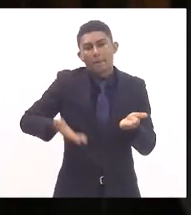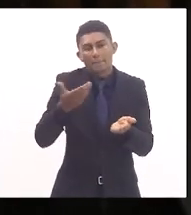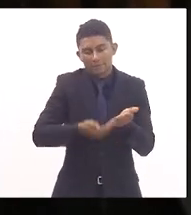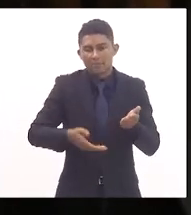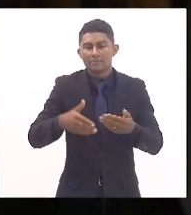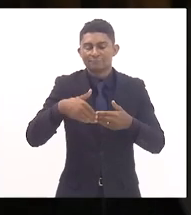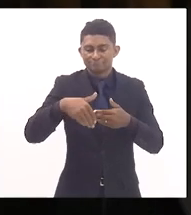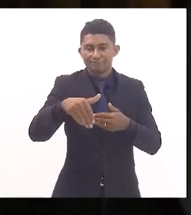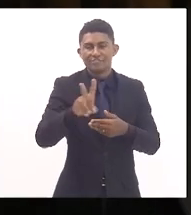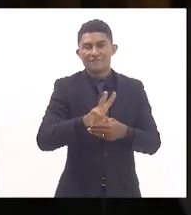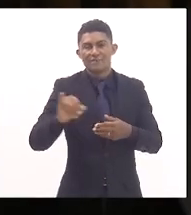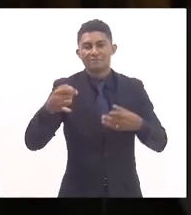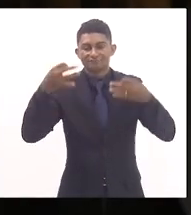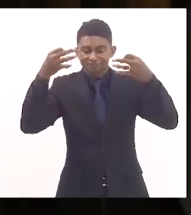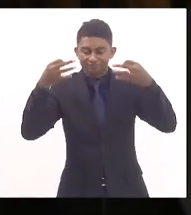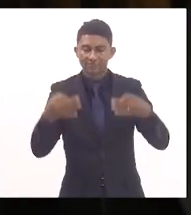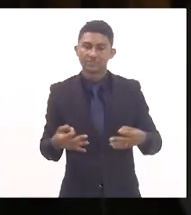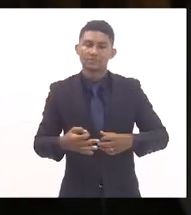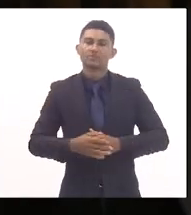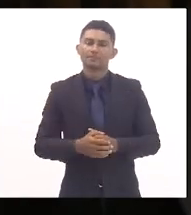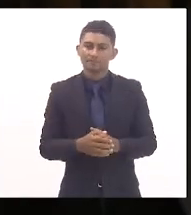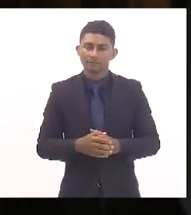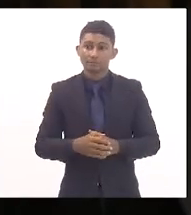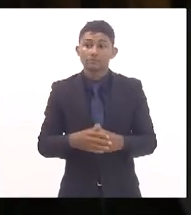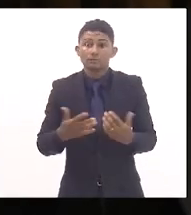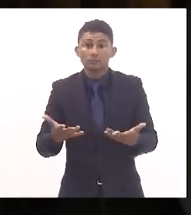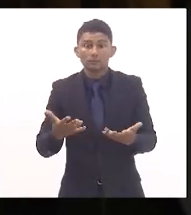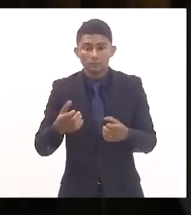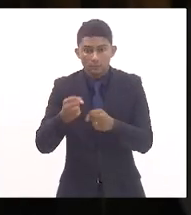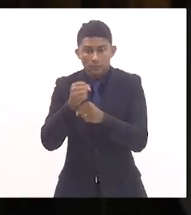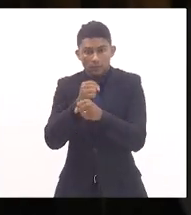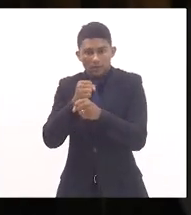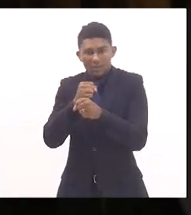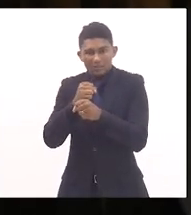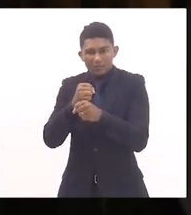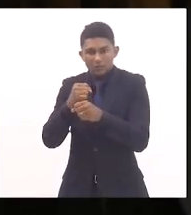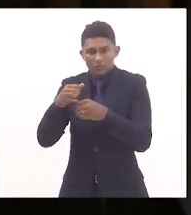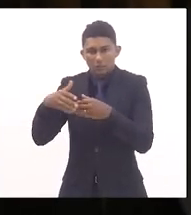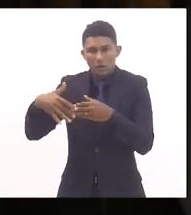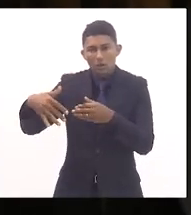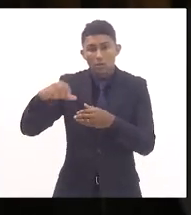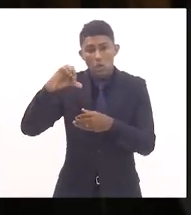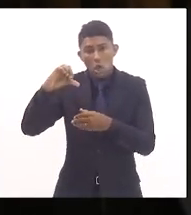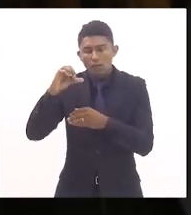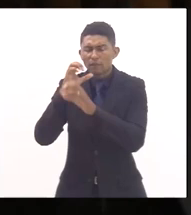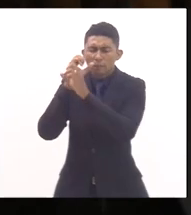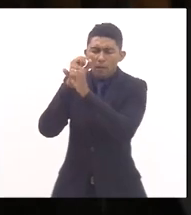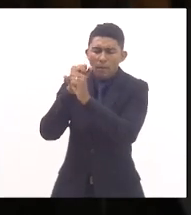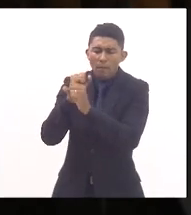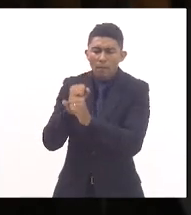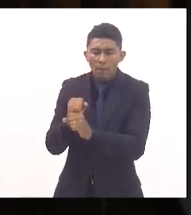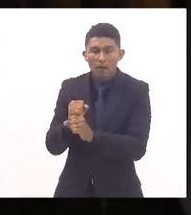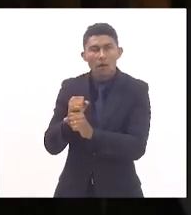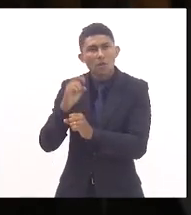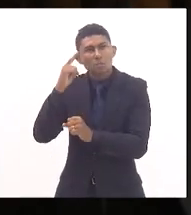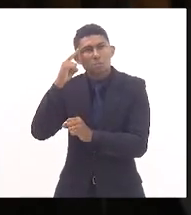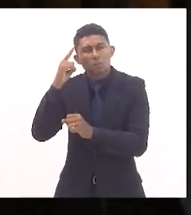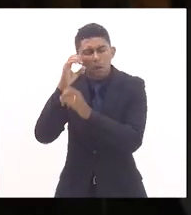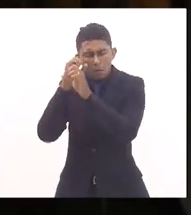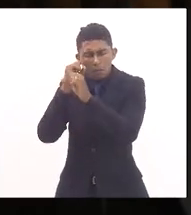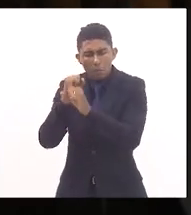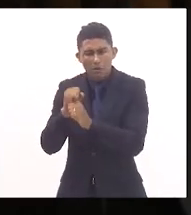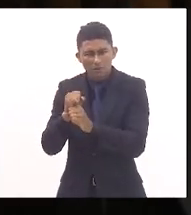que aquelas projeções que foram feitas para os 9 anos já fica quase sem nenhuma chance